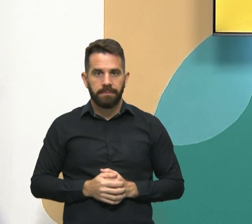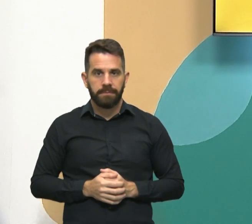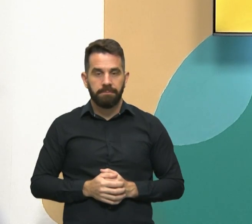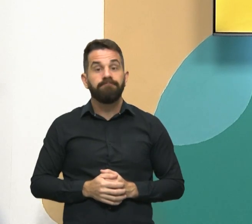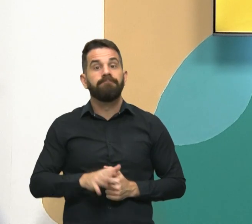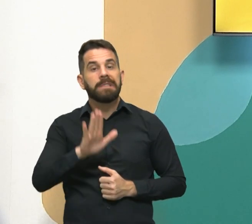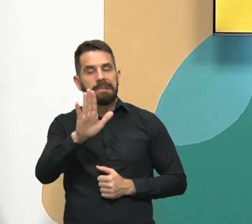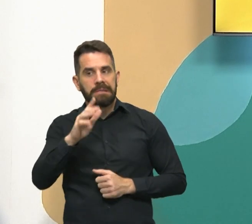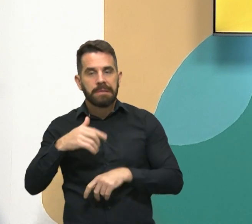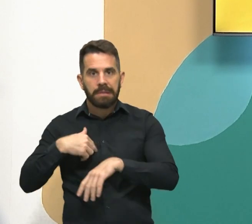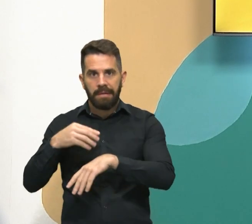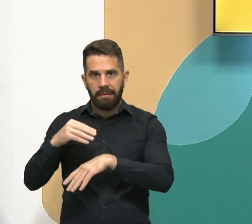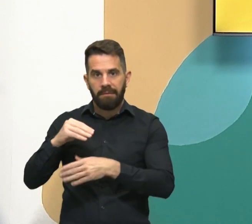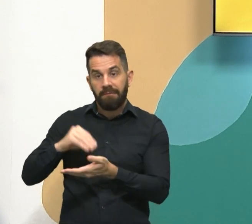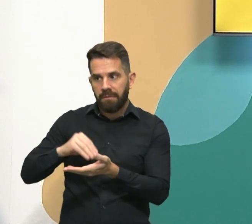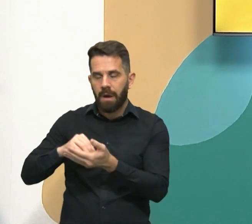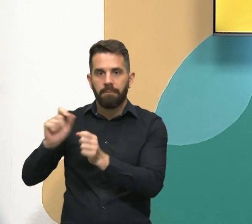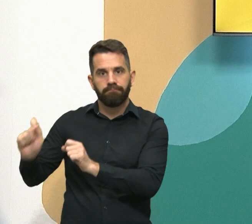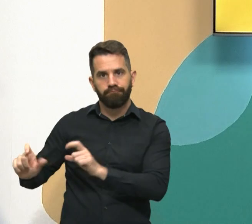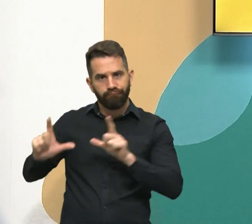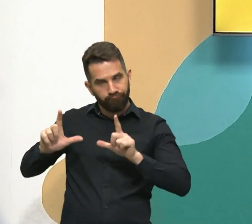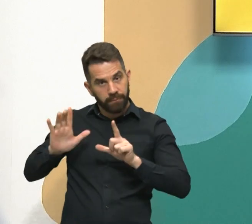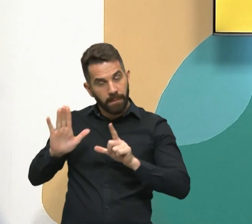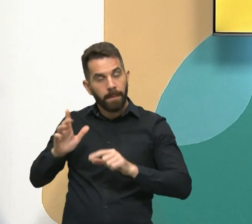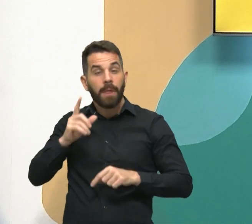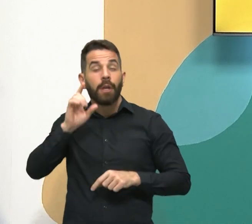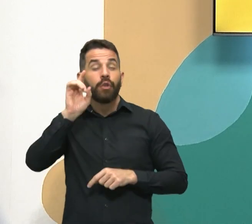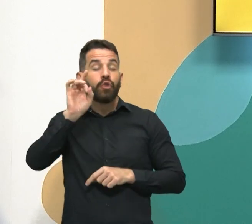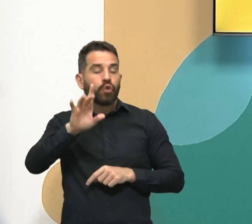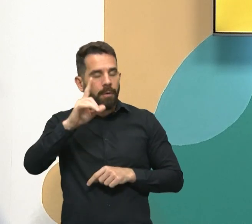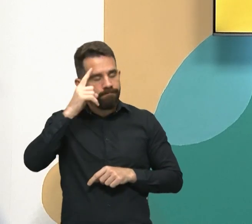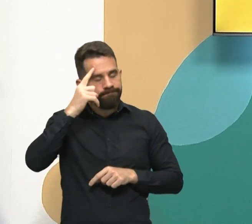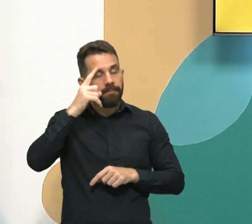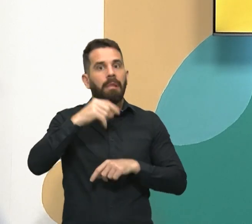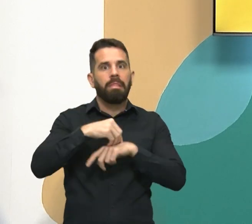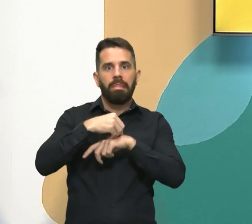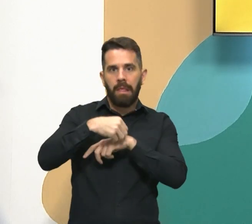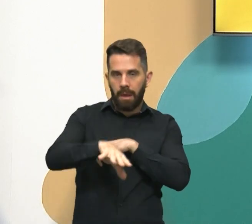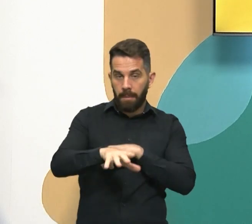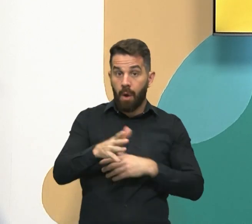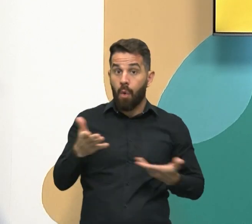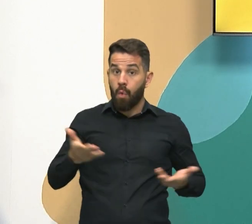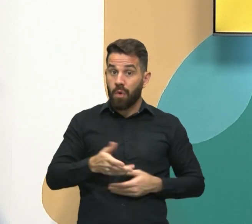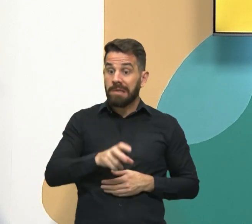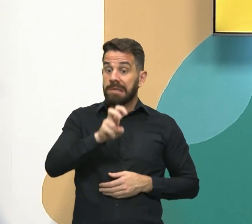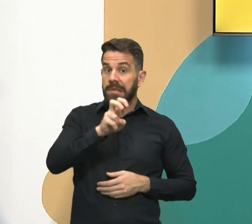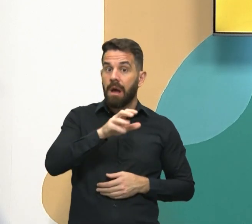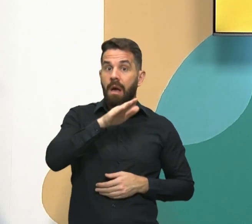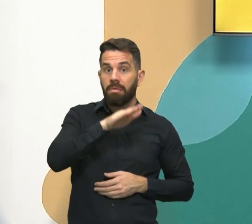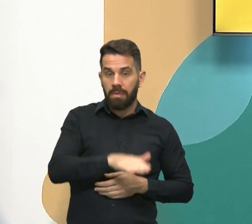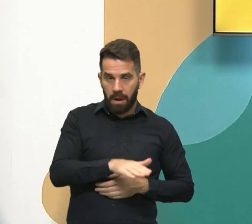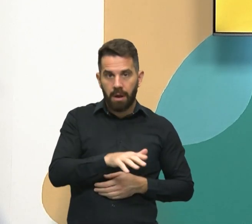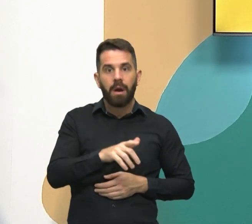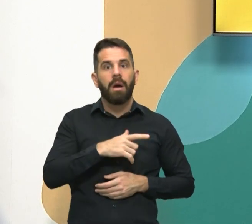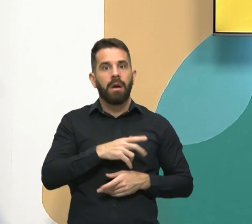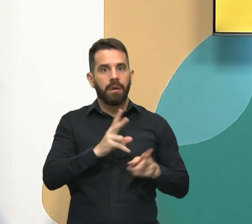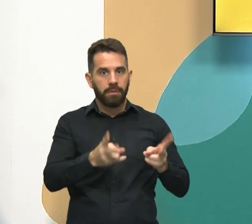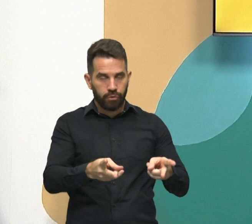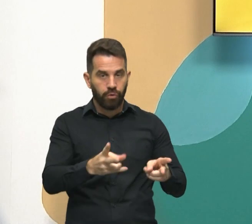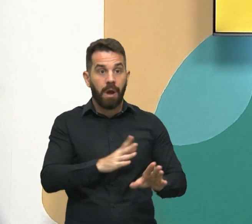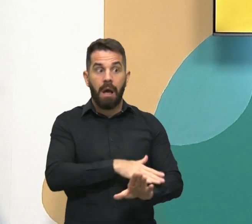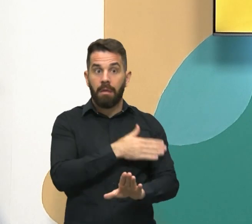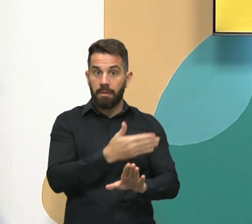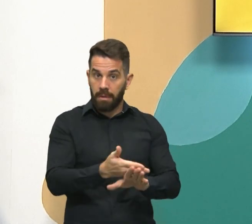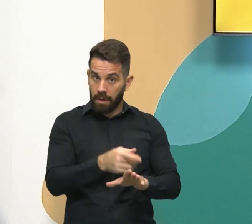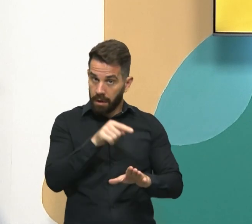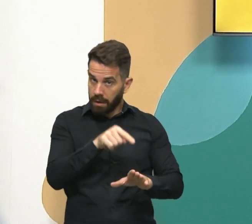Enquanto o pessoal coloca aí na tela, pessoal, lembrar vocês que até às 5h hoje acontece o Espaço das Profissões aqui